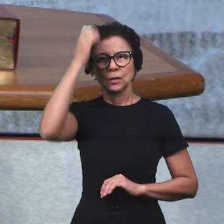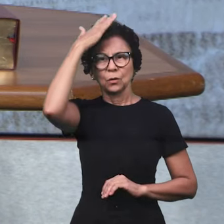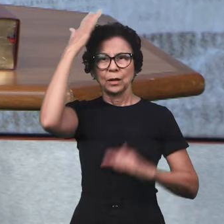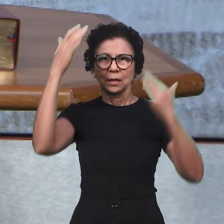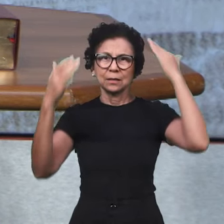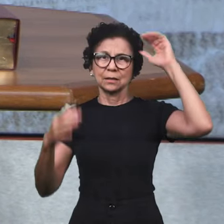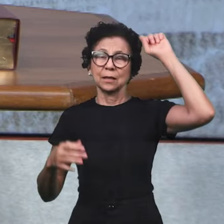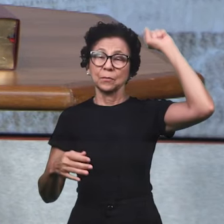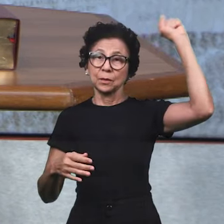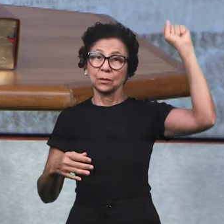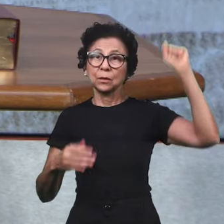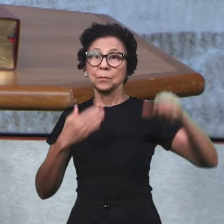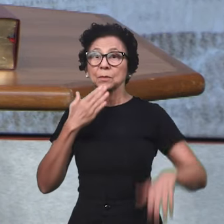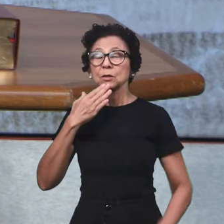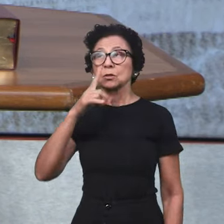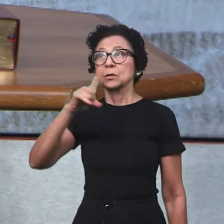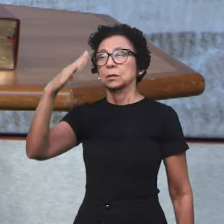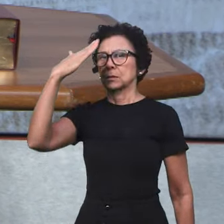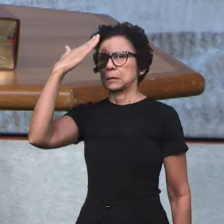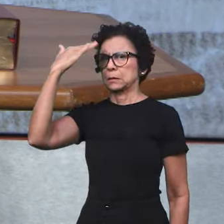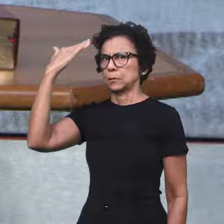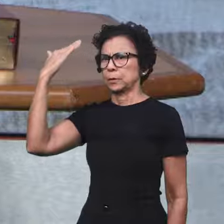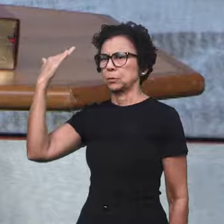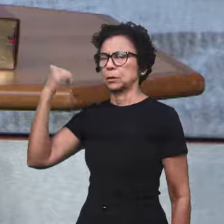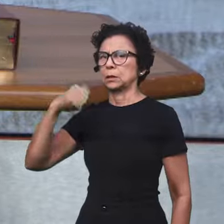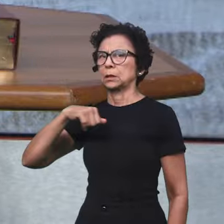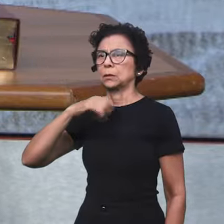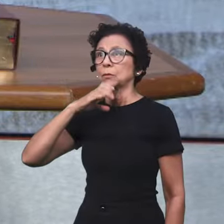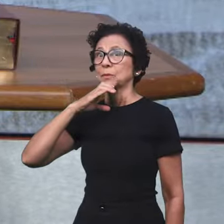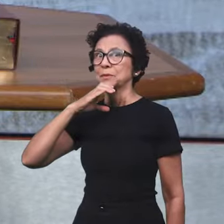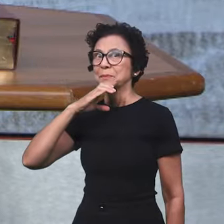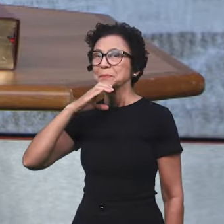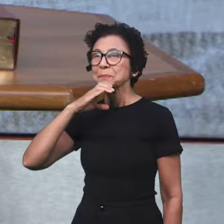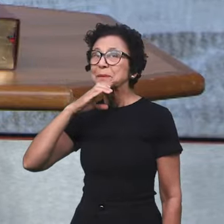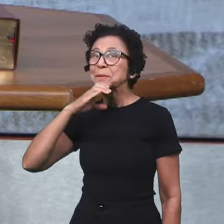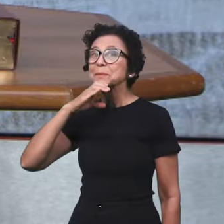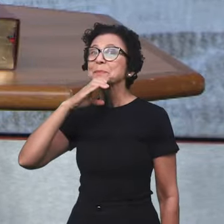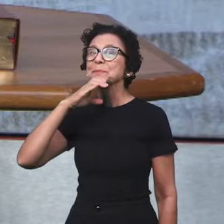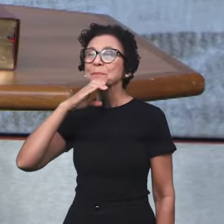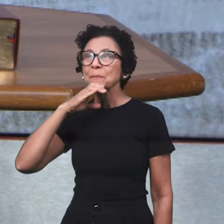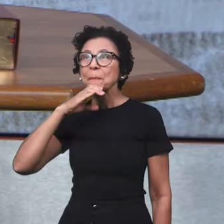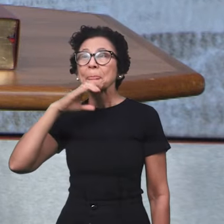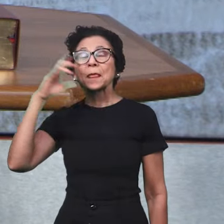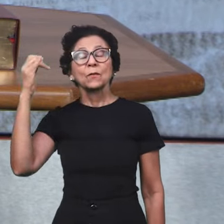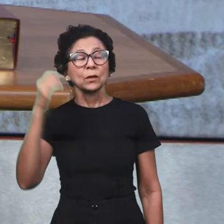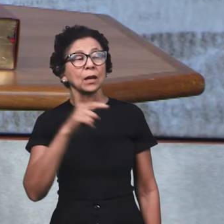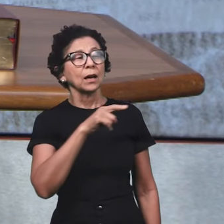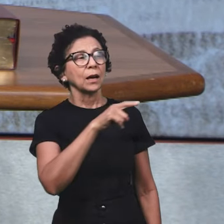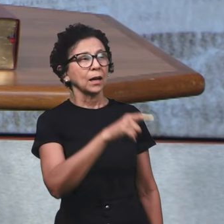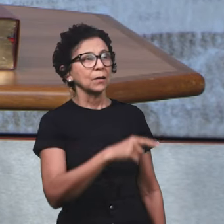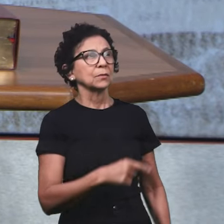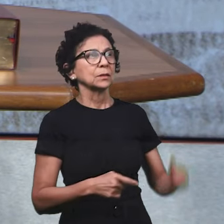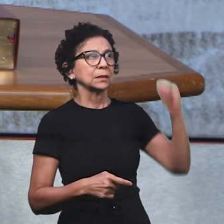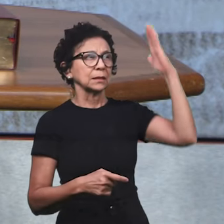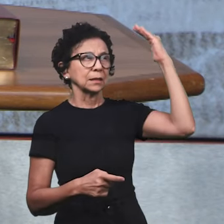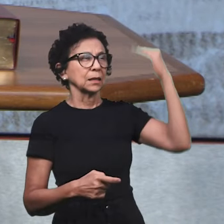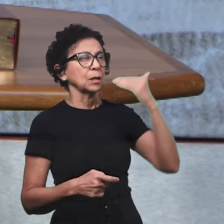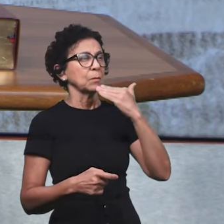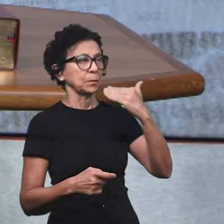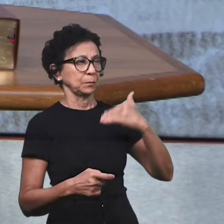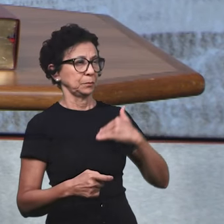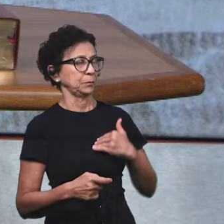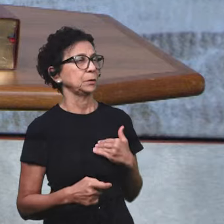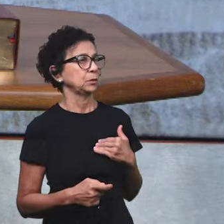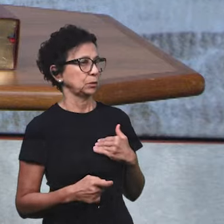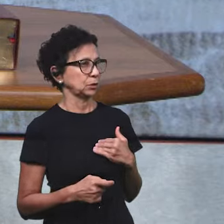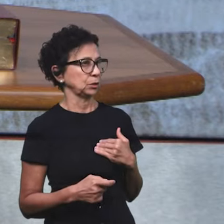pede ao Senhor sabedoria e conhecimento, e o Senhor diz que porque ele pediu isso e não pediu riquezas,